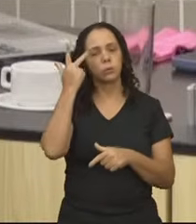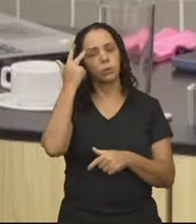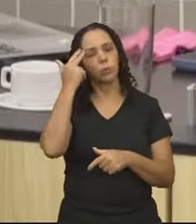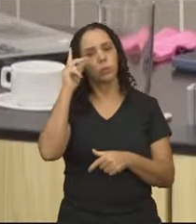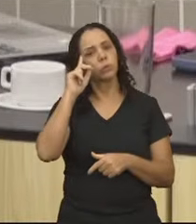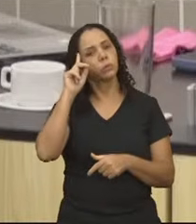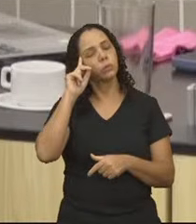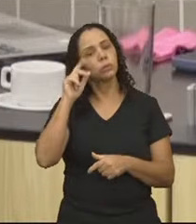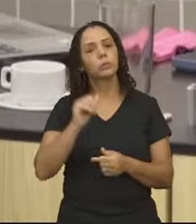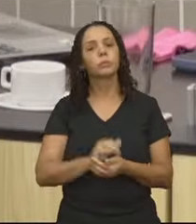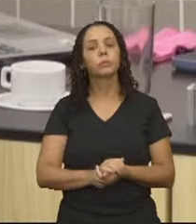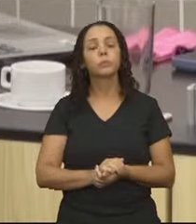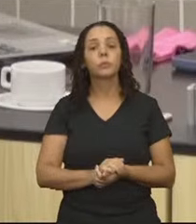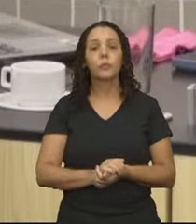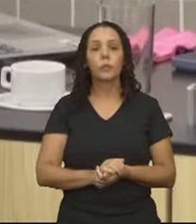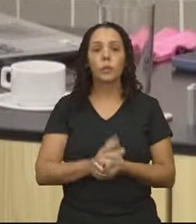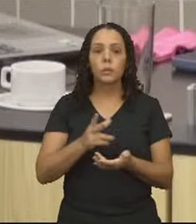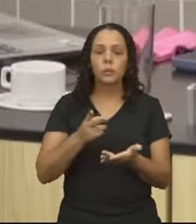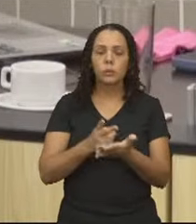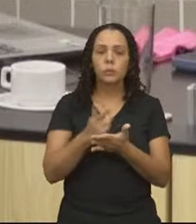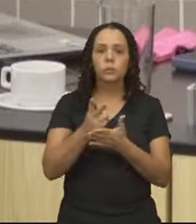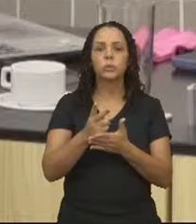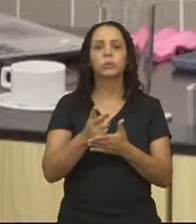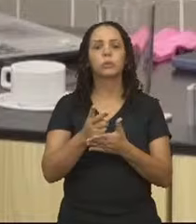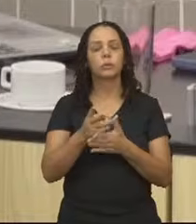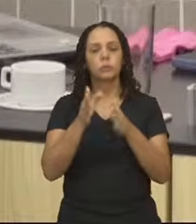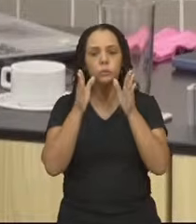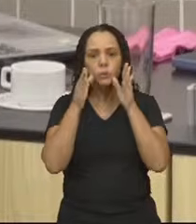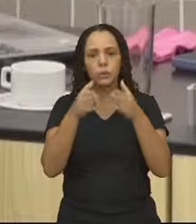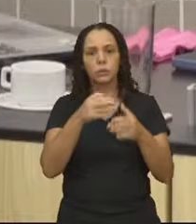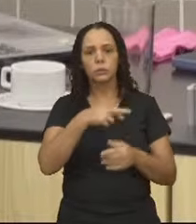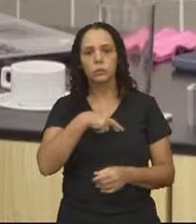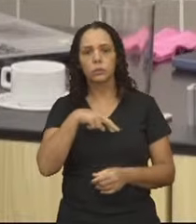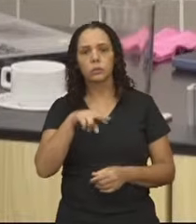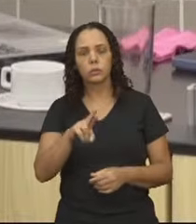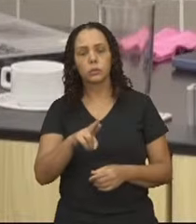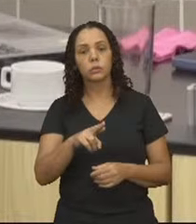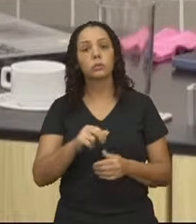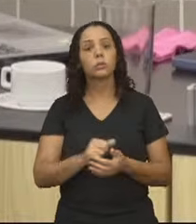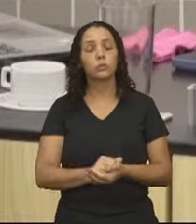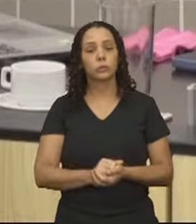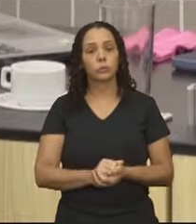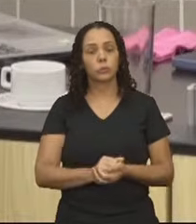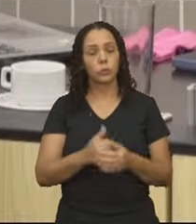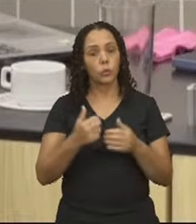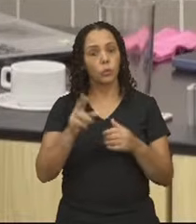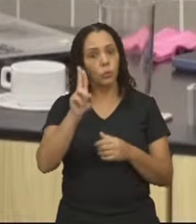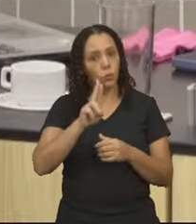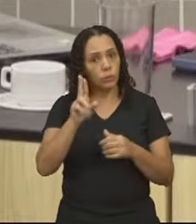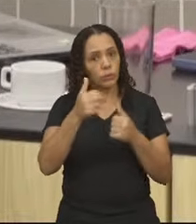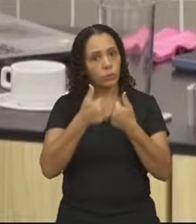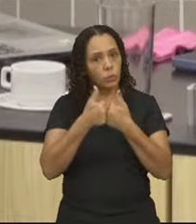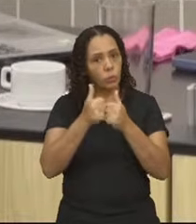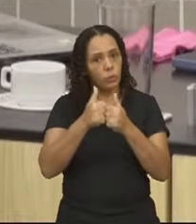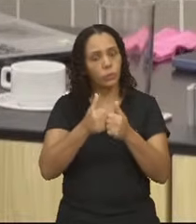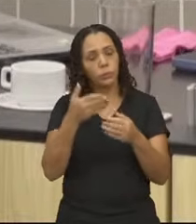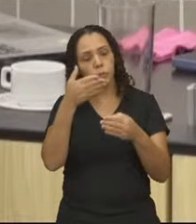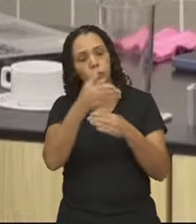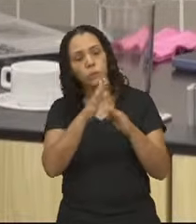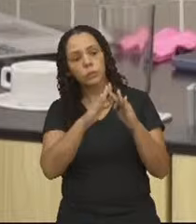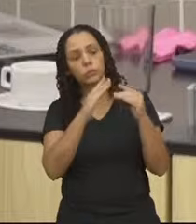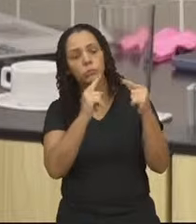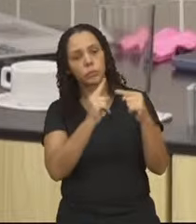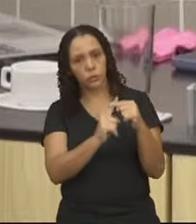Mariana segue firme em sua missão religiosa, deslocando-se de transporte coletivo para a igreja,